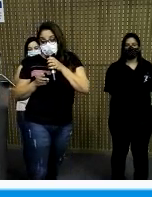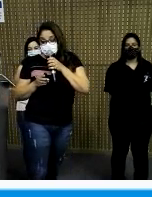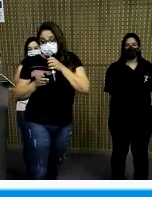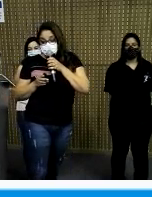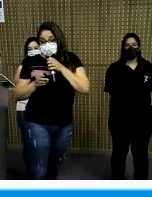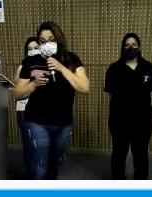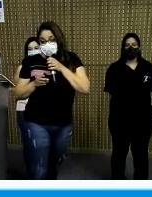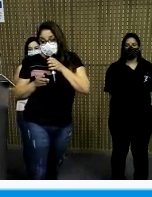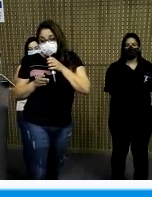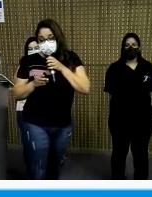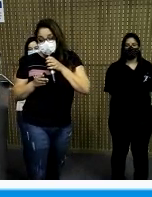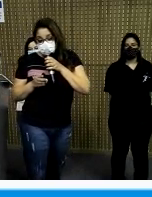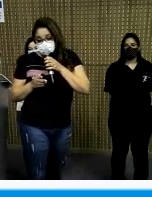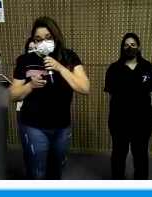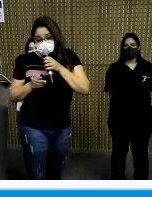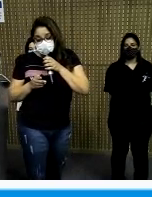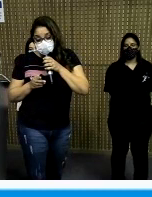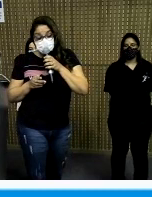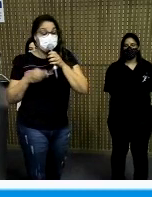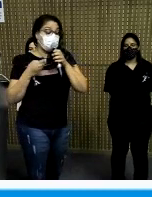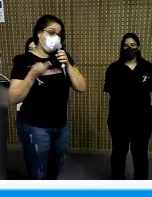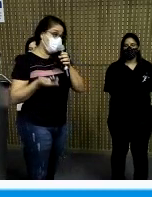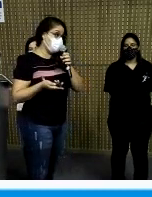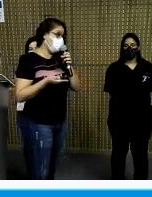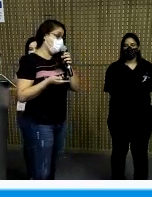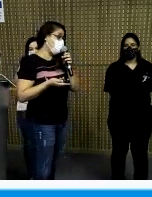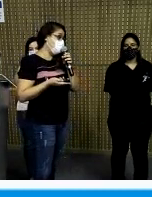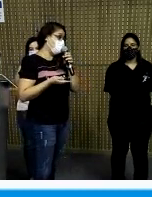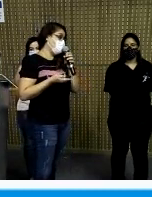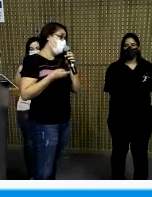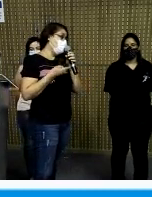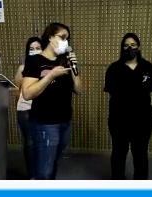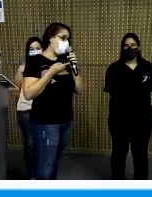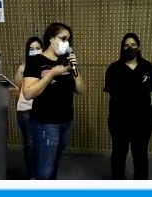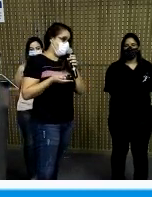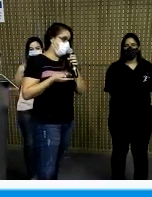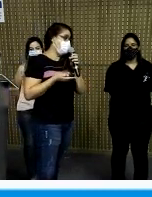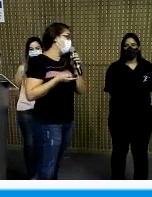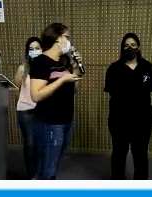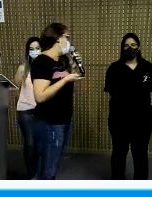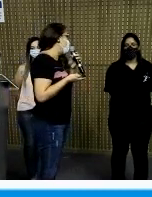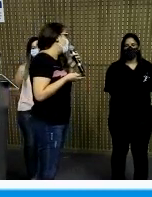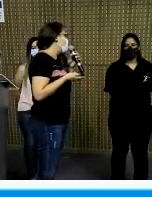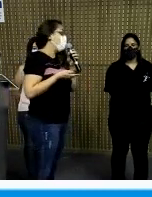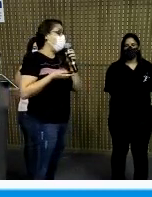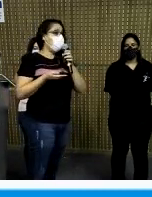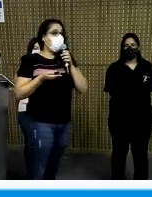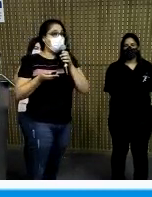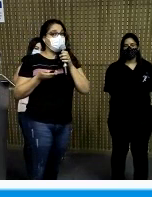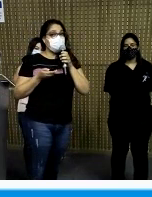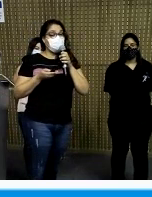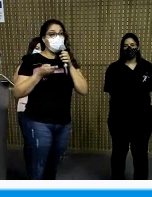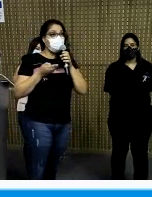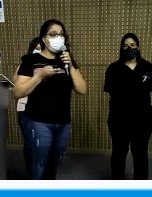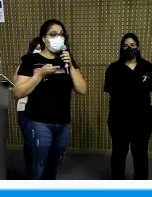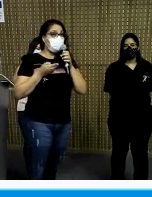No caso, aí nós tivemos... As nossas reuniões lá na unidade, elas são muito presentes, né? É algo que